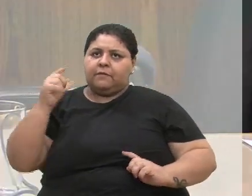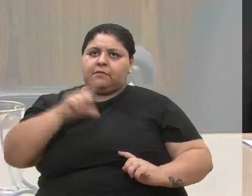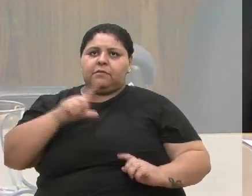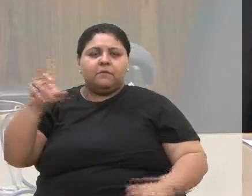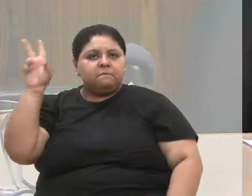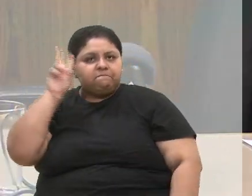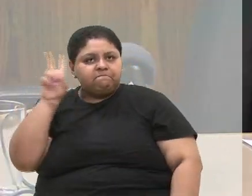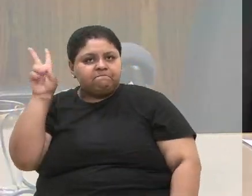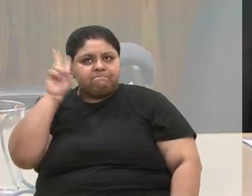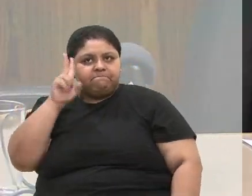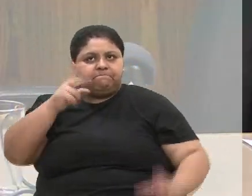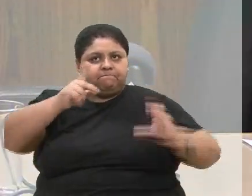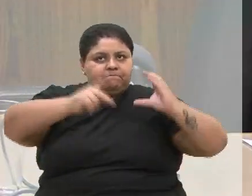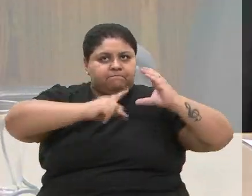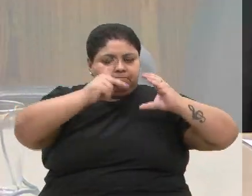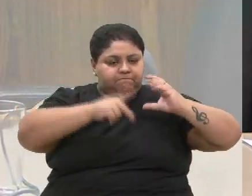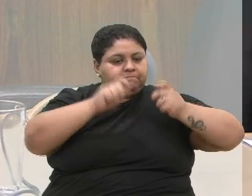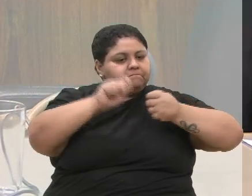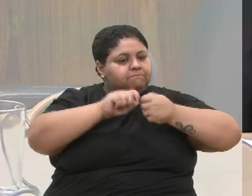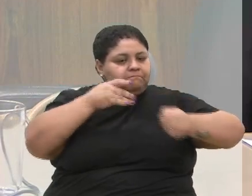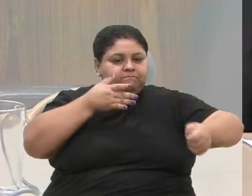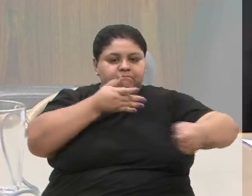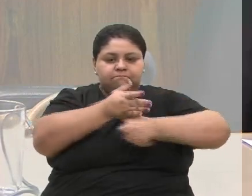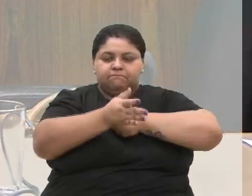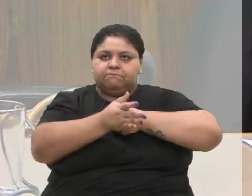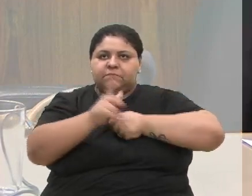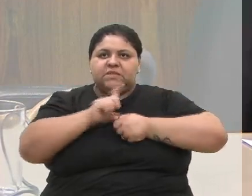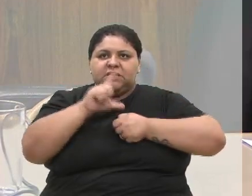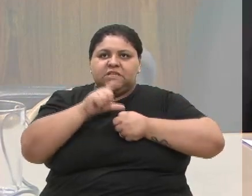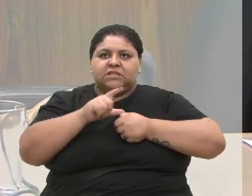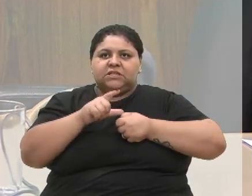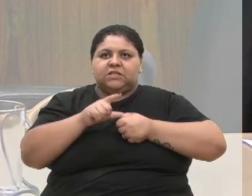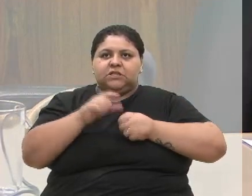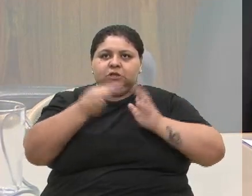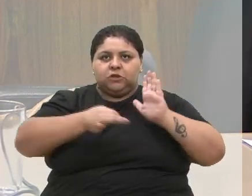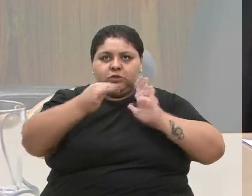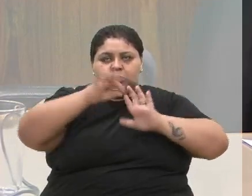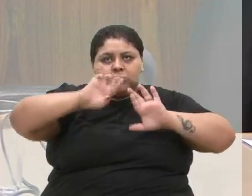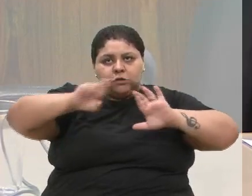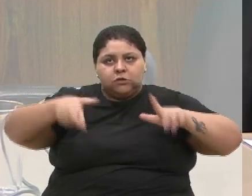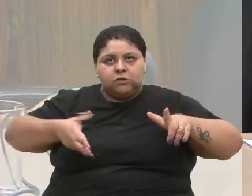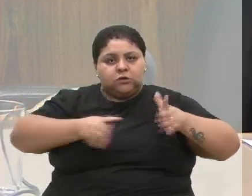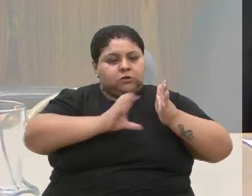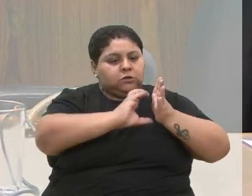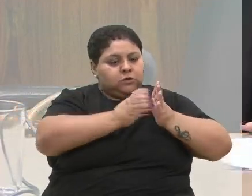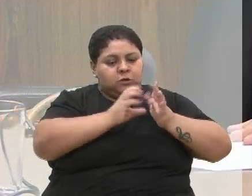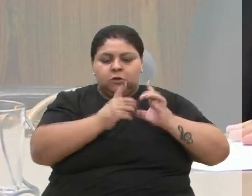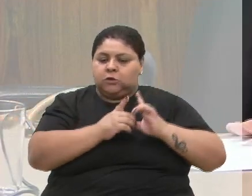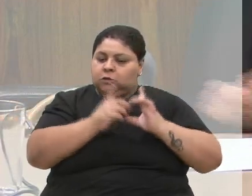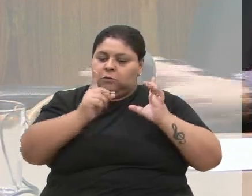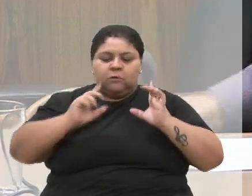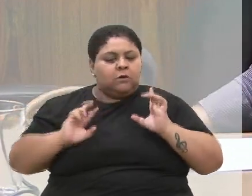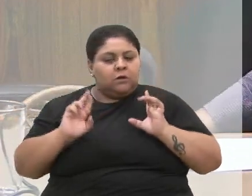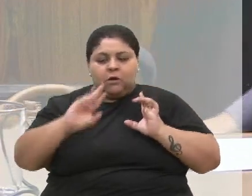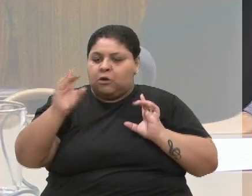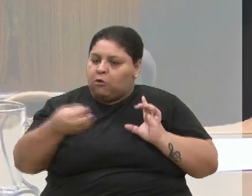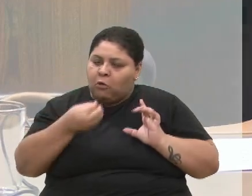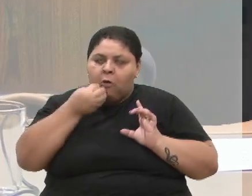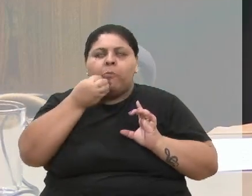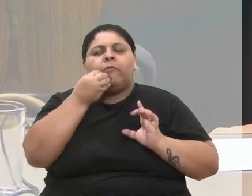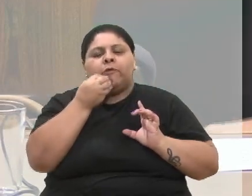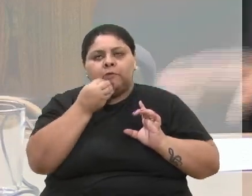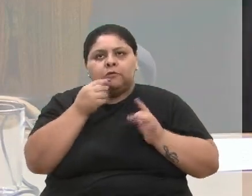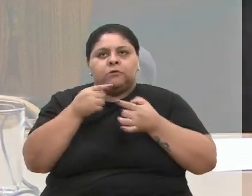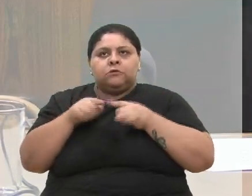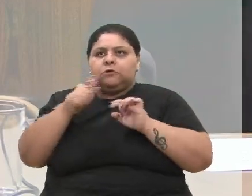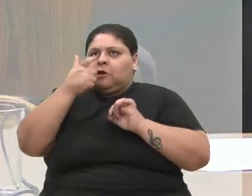lembrar que na Câmara de Vereadores faz parte a gente divergir. Nós temos partidos distintos, na democracia representativa é assim, mas